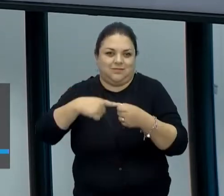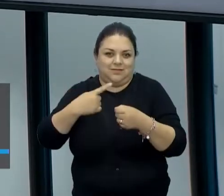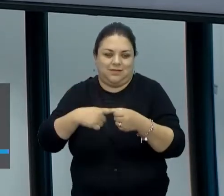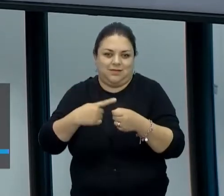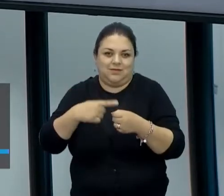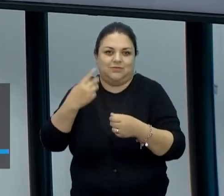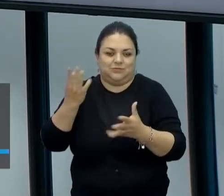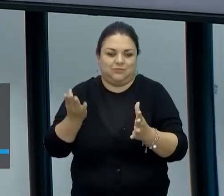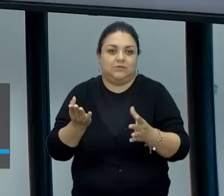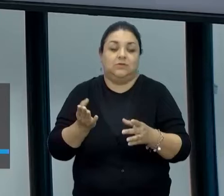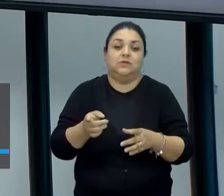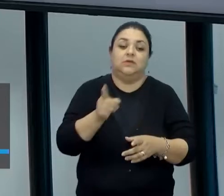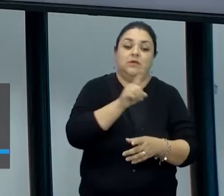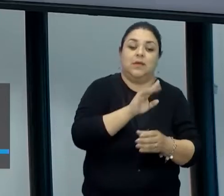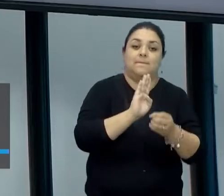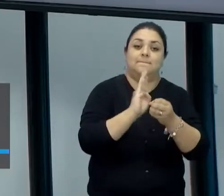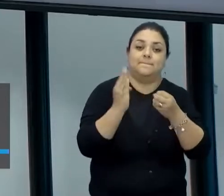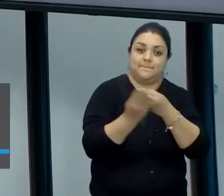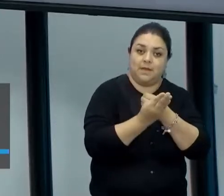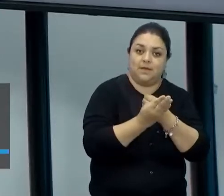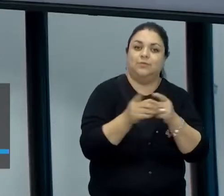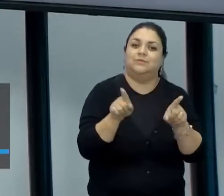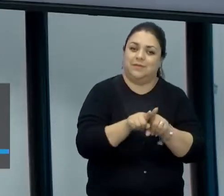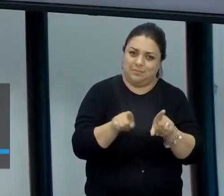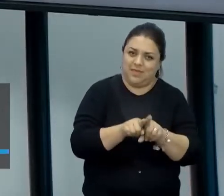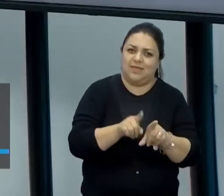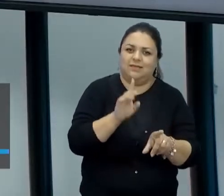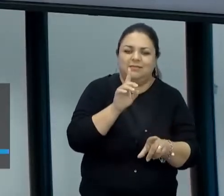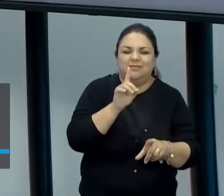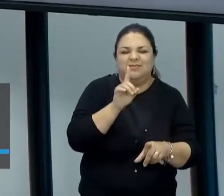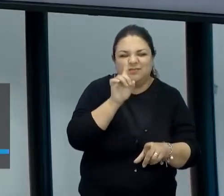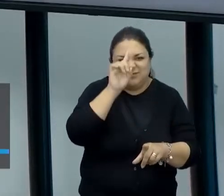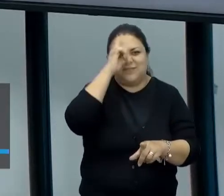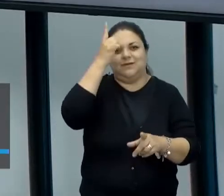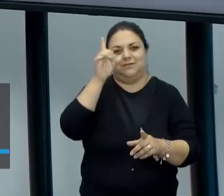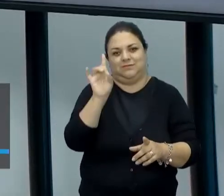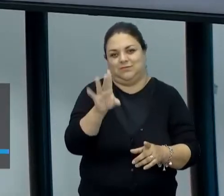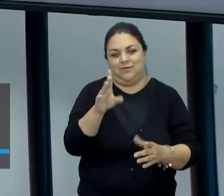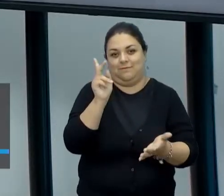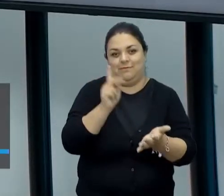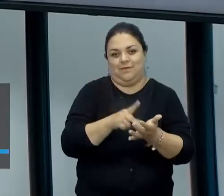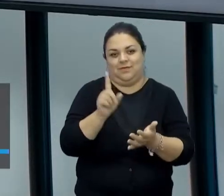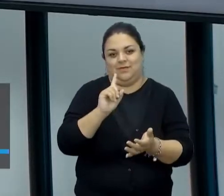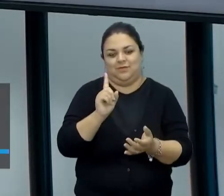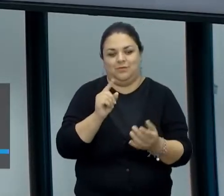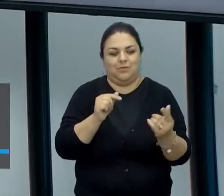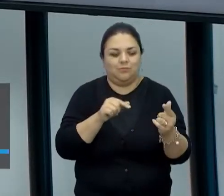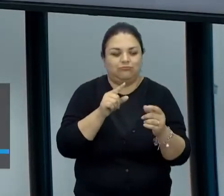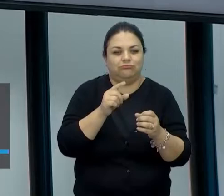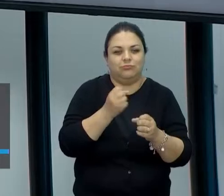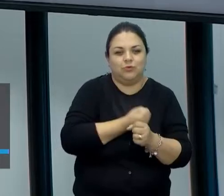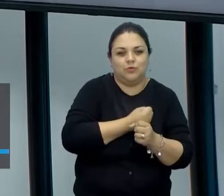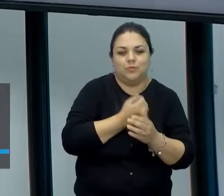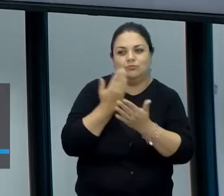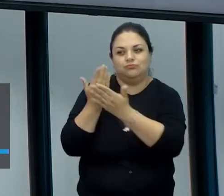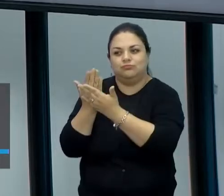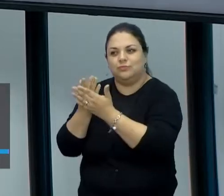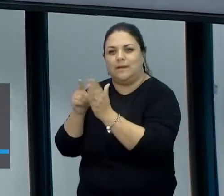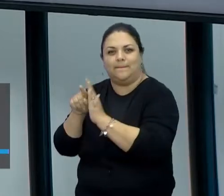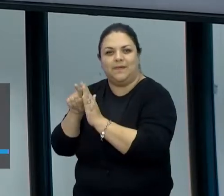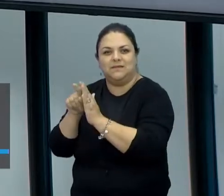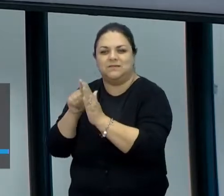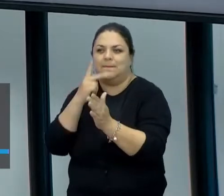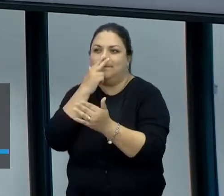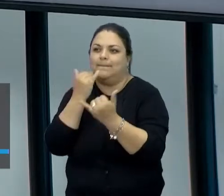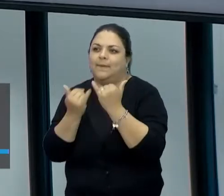tá? Mas é tudo que é valores que eu tirei uma média aí através dos meus estudos e coloquei aí